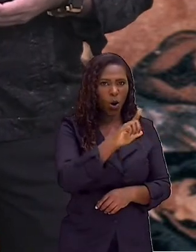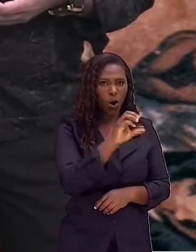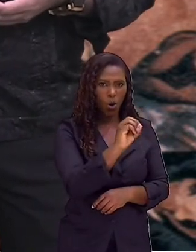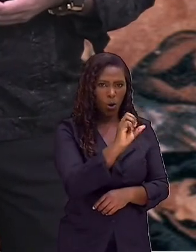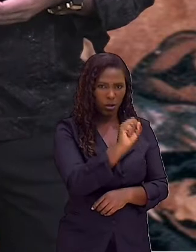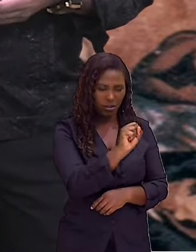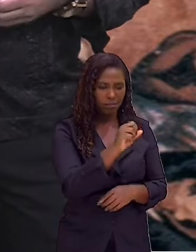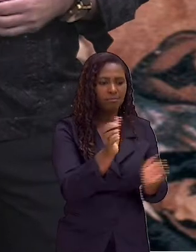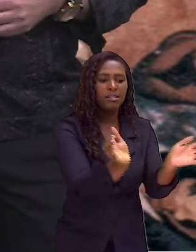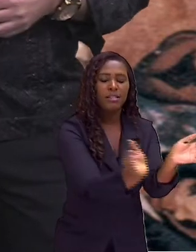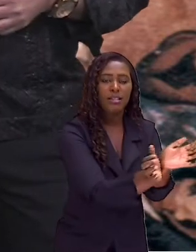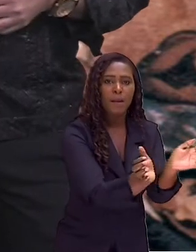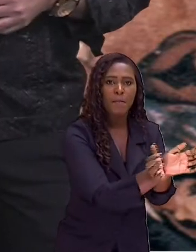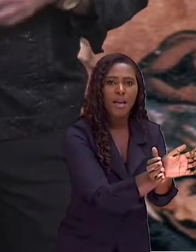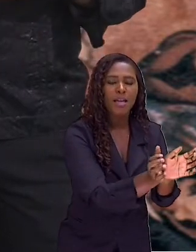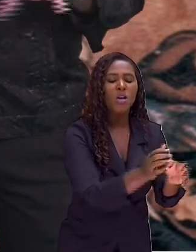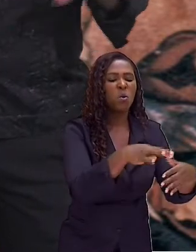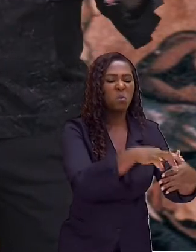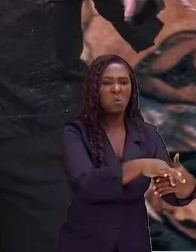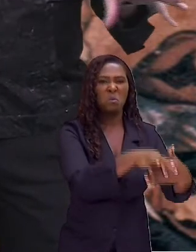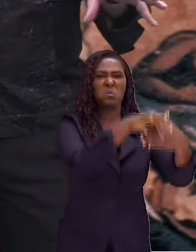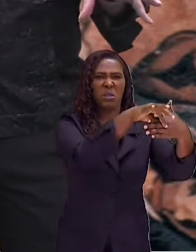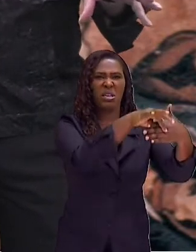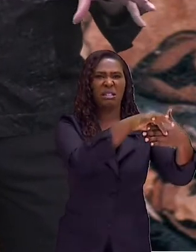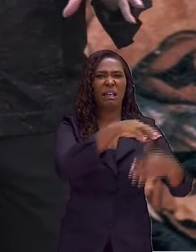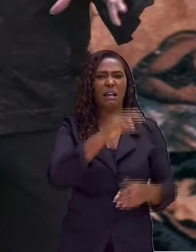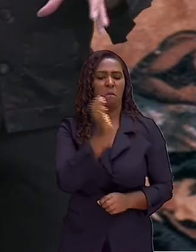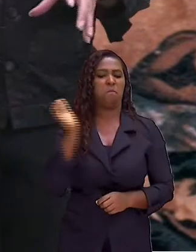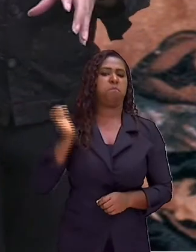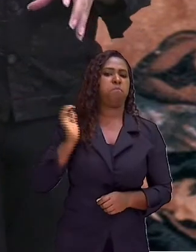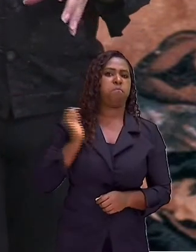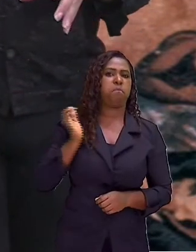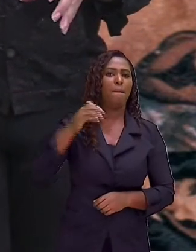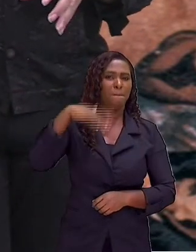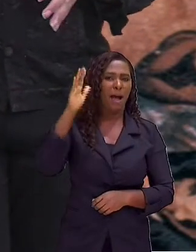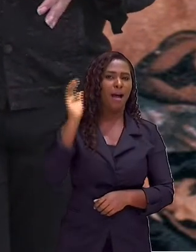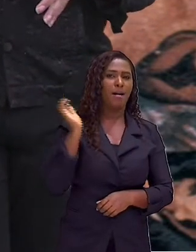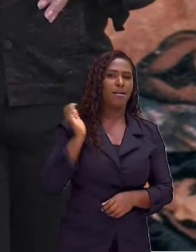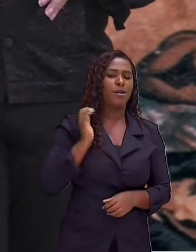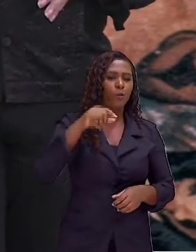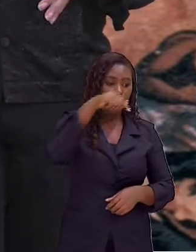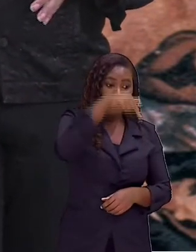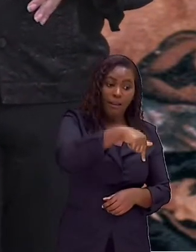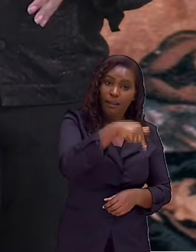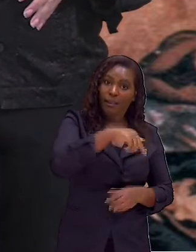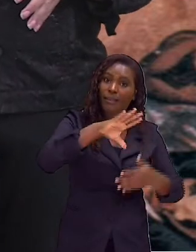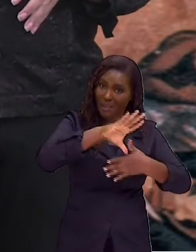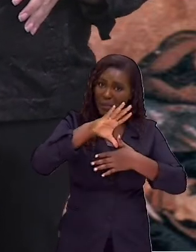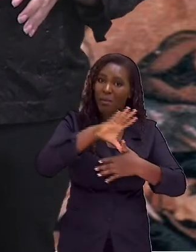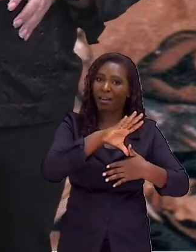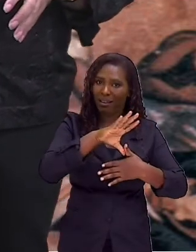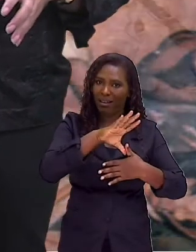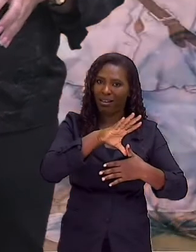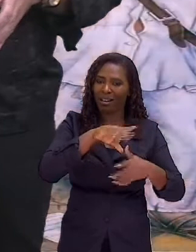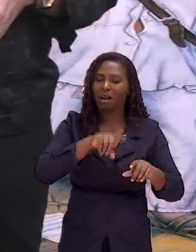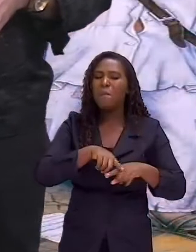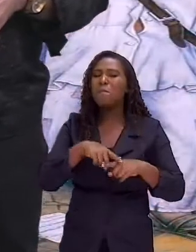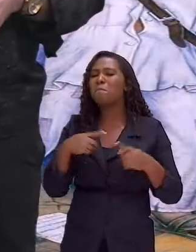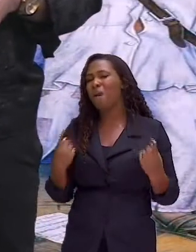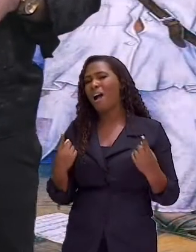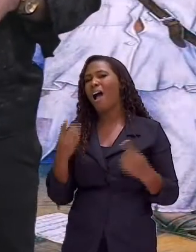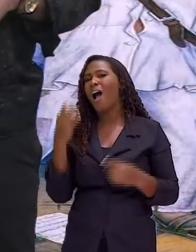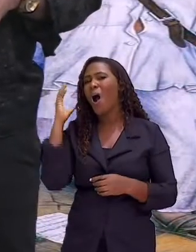repressores. O movimento obteve grandes proporções e uma verdadeira guerra contra os